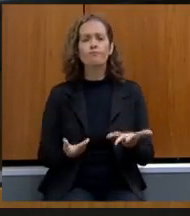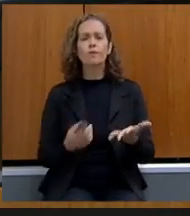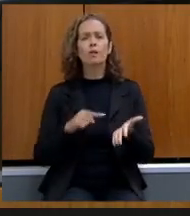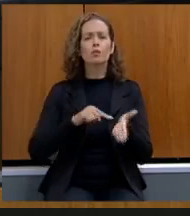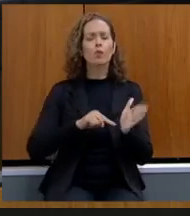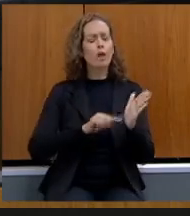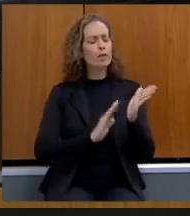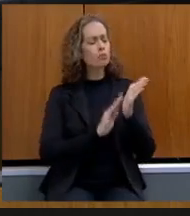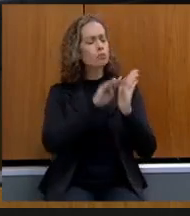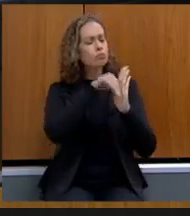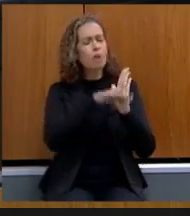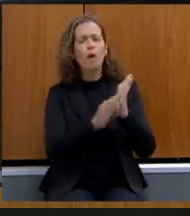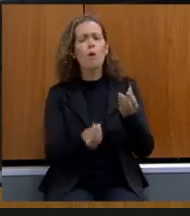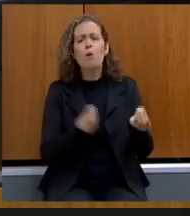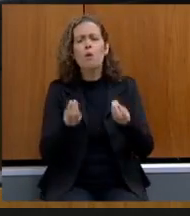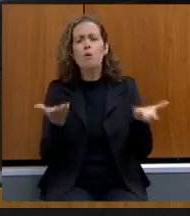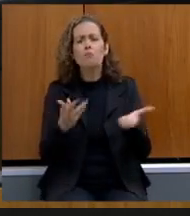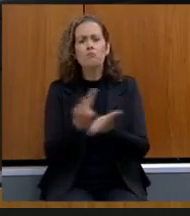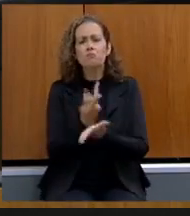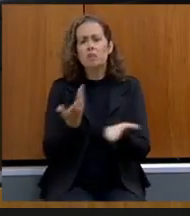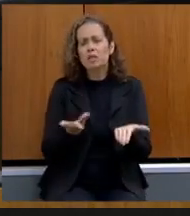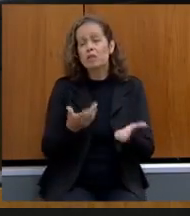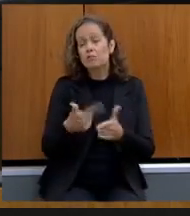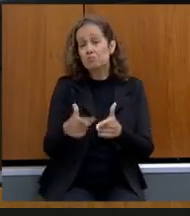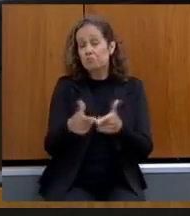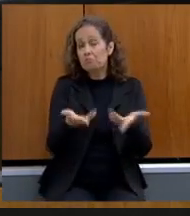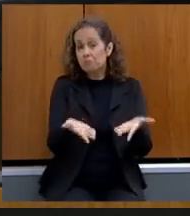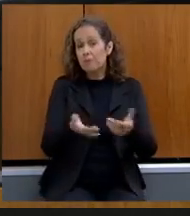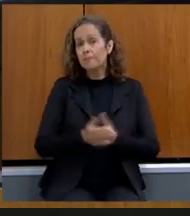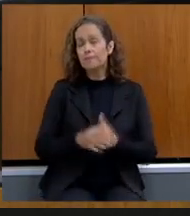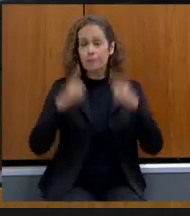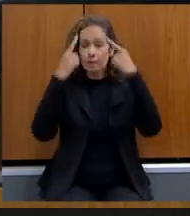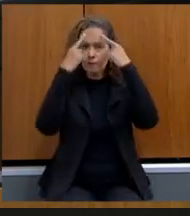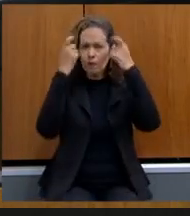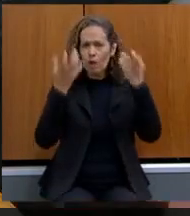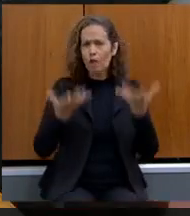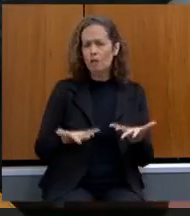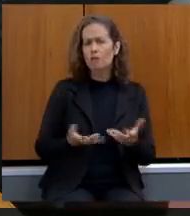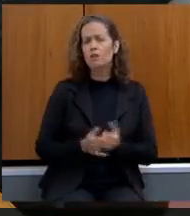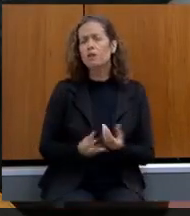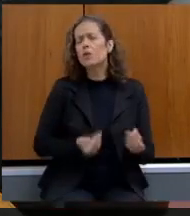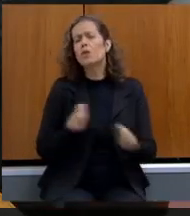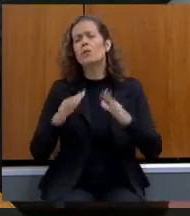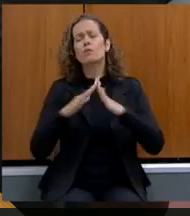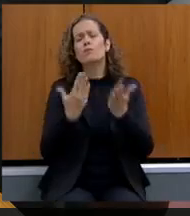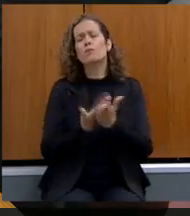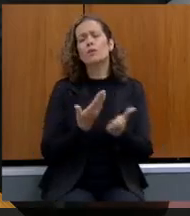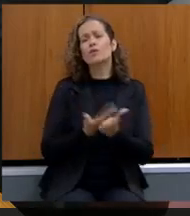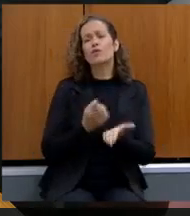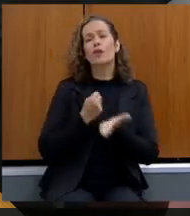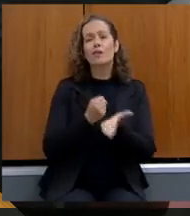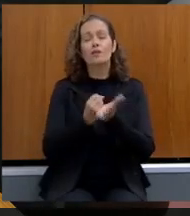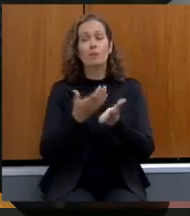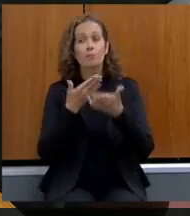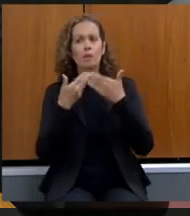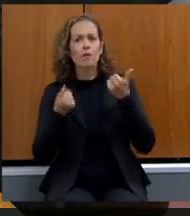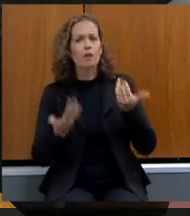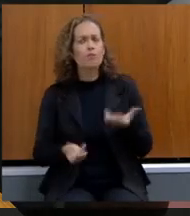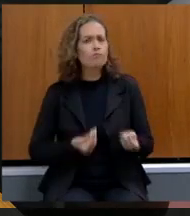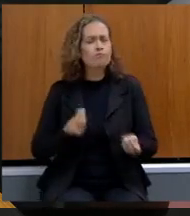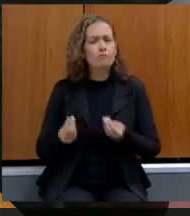indicadores e como é que ela está atuando em relação a situações da violência como é que a escola pode melhorar a sua atuação